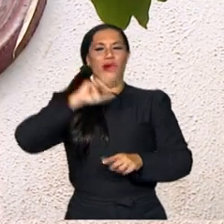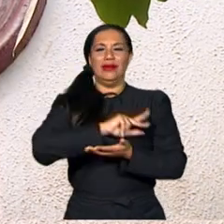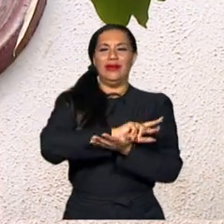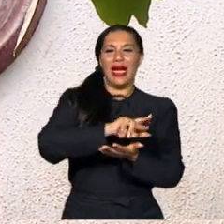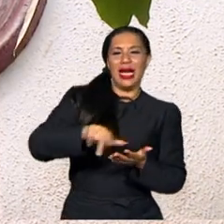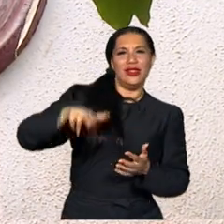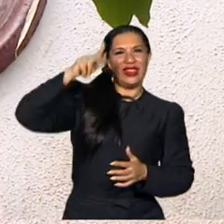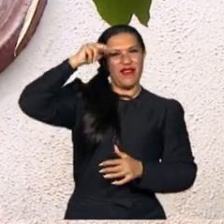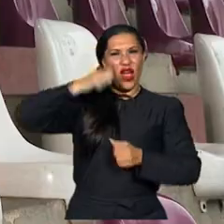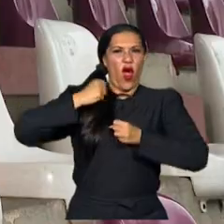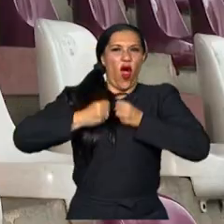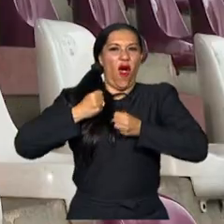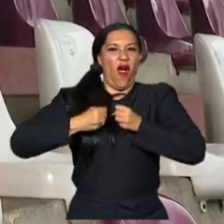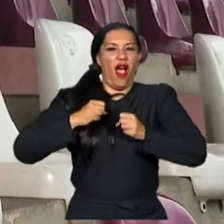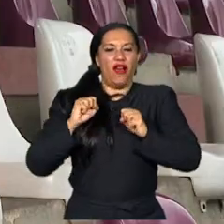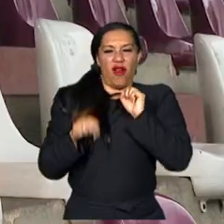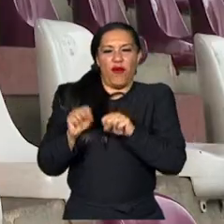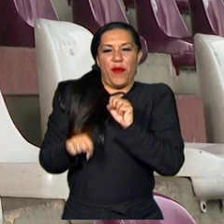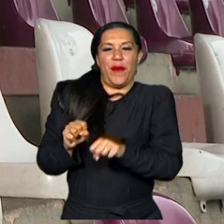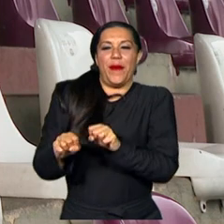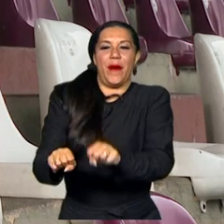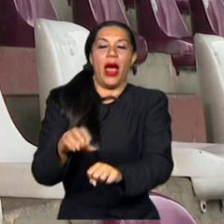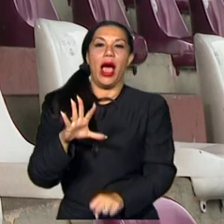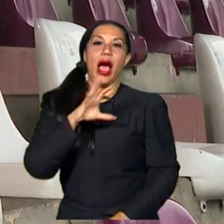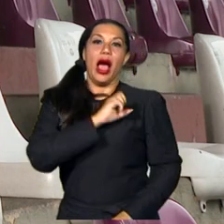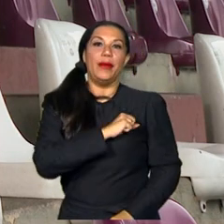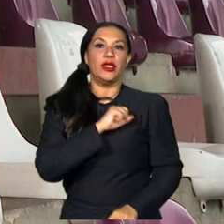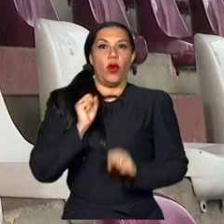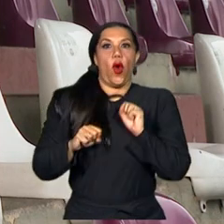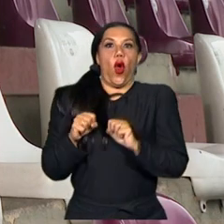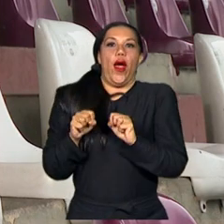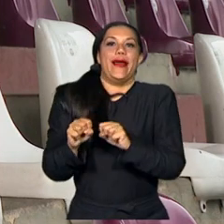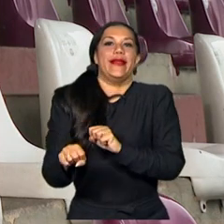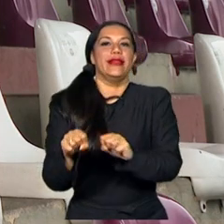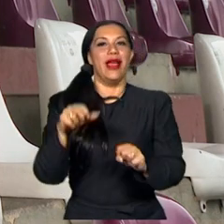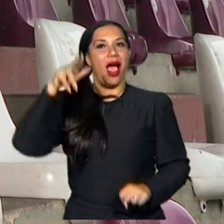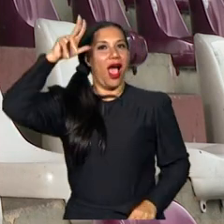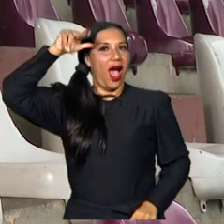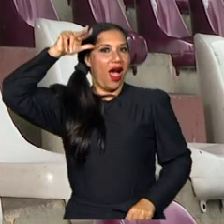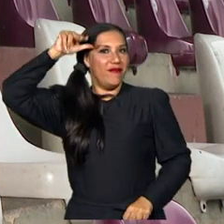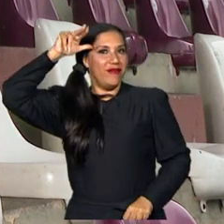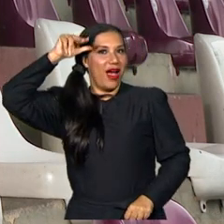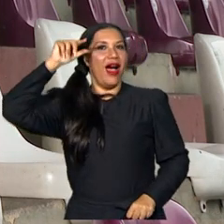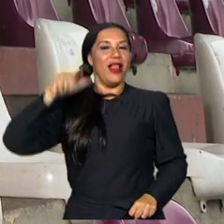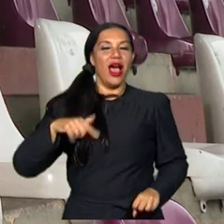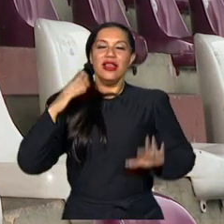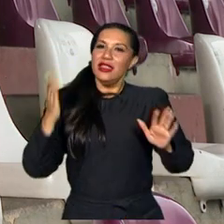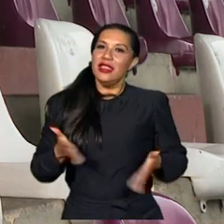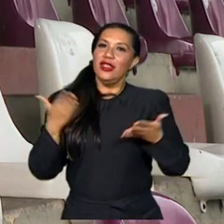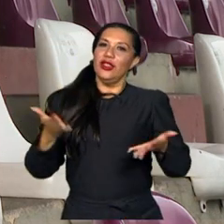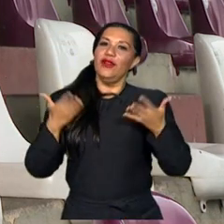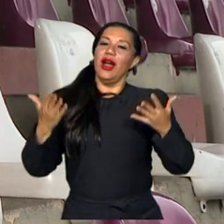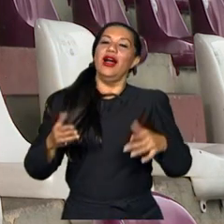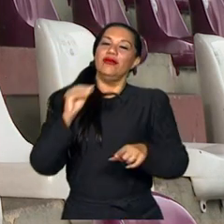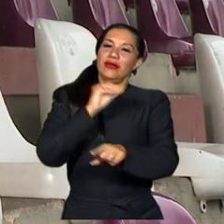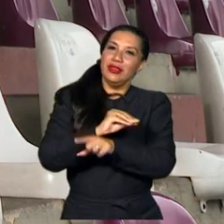cavalos de corrida. A grande paixão dele eram corridas de cavalo. E tanto é que foi um dos incentivadores à